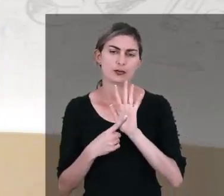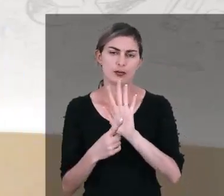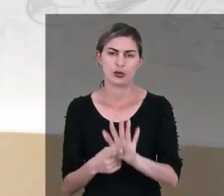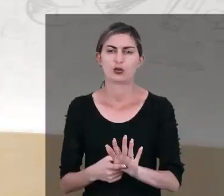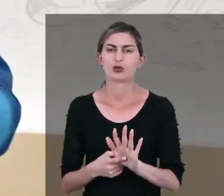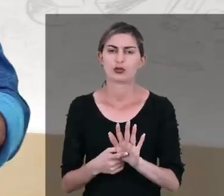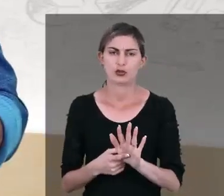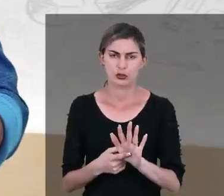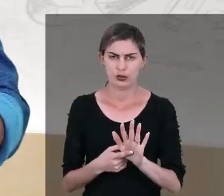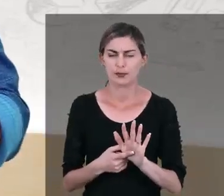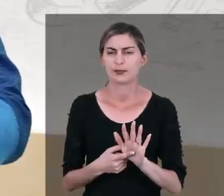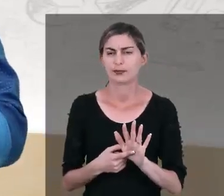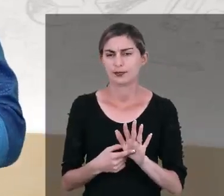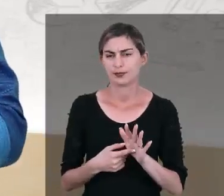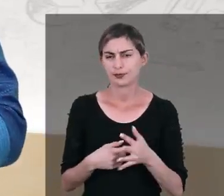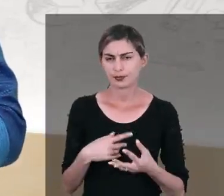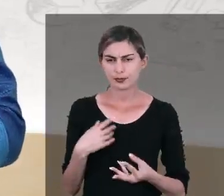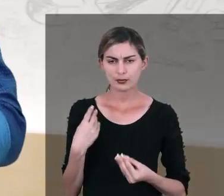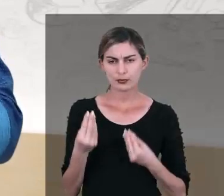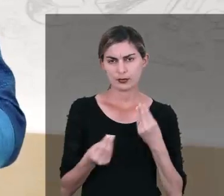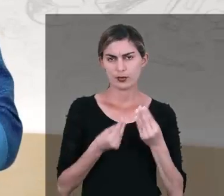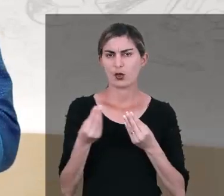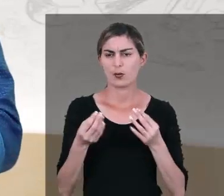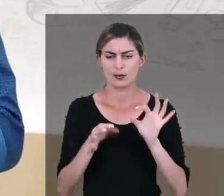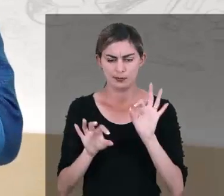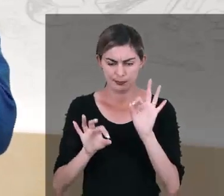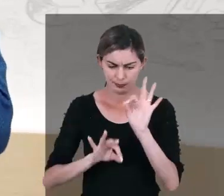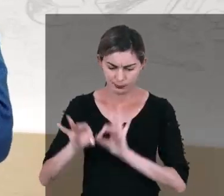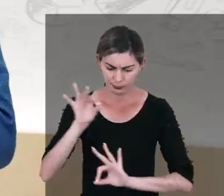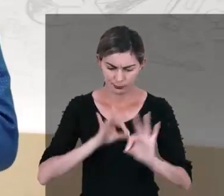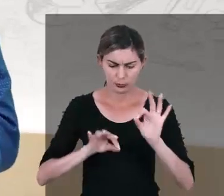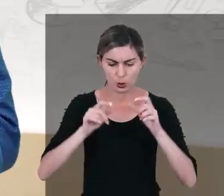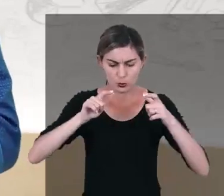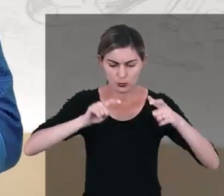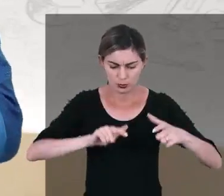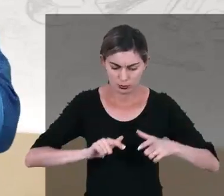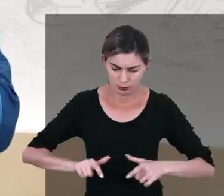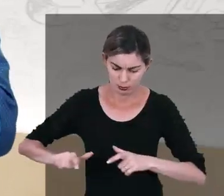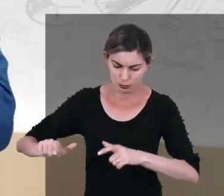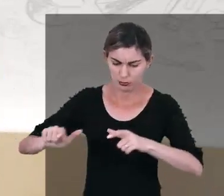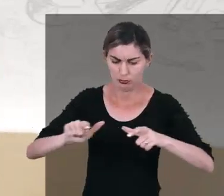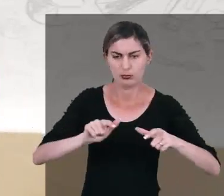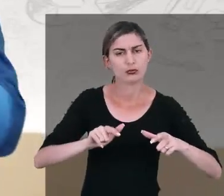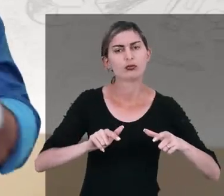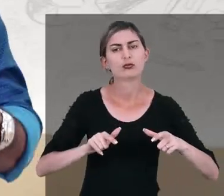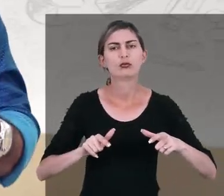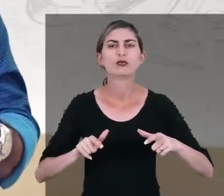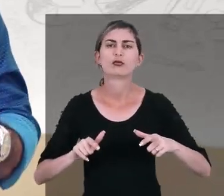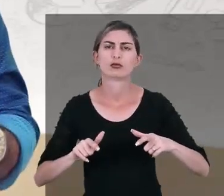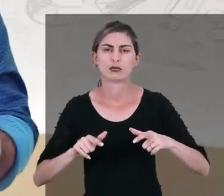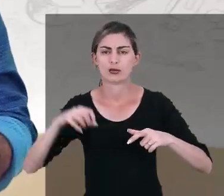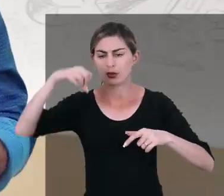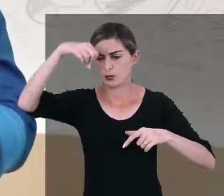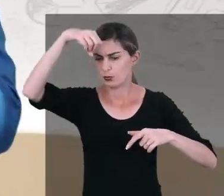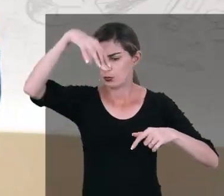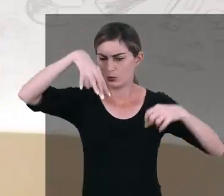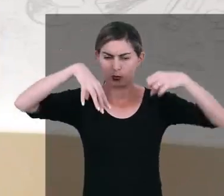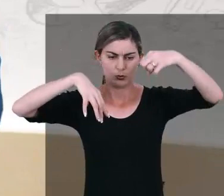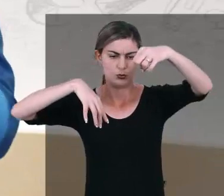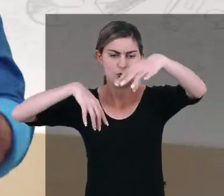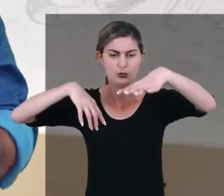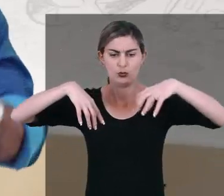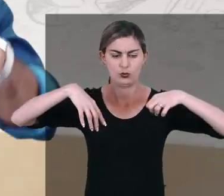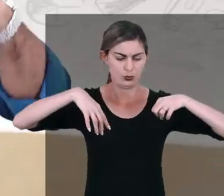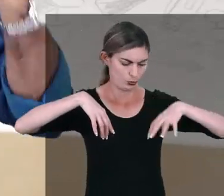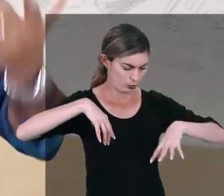aqui, né, de uma maneira esquemática, a localização das luminárias e